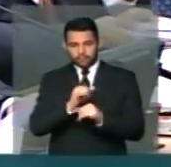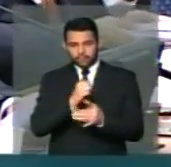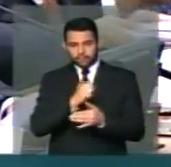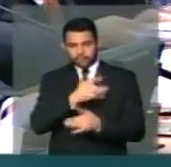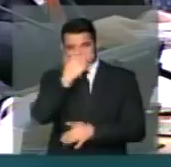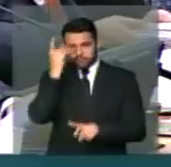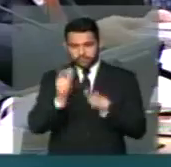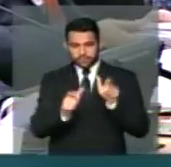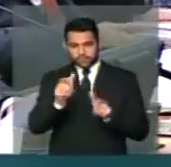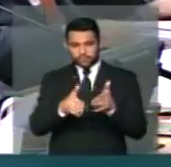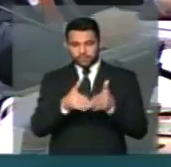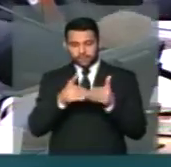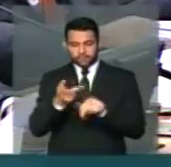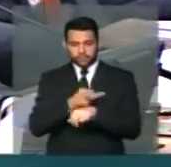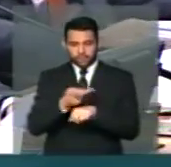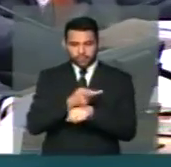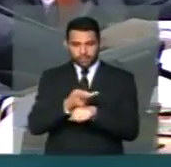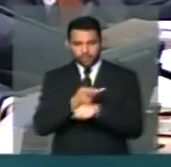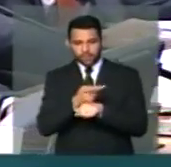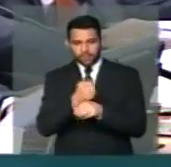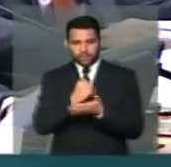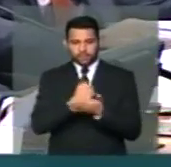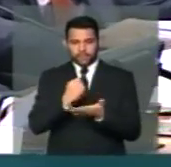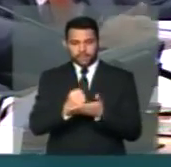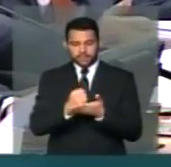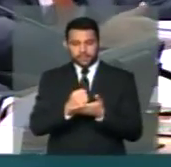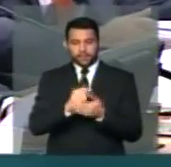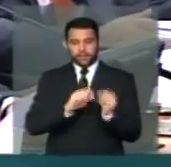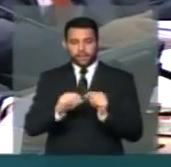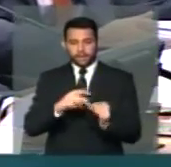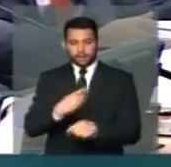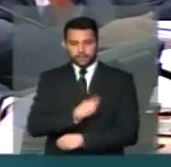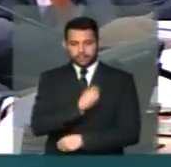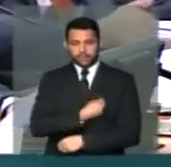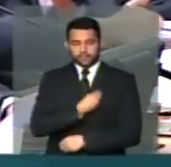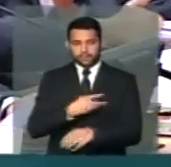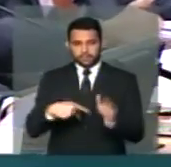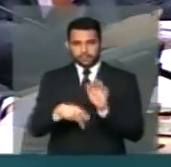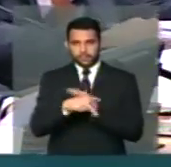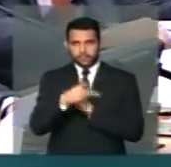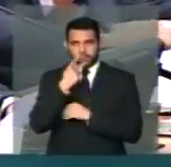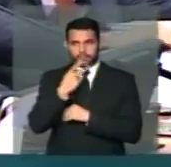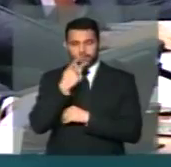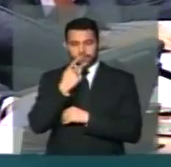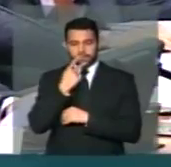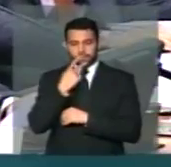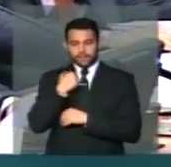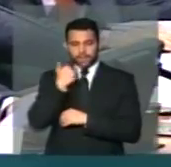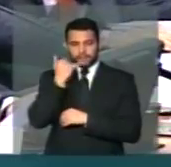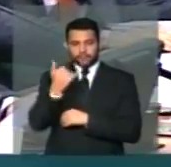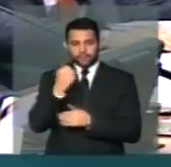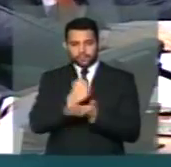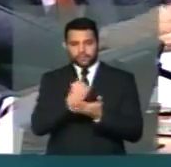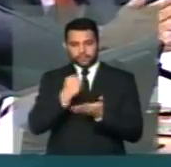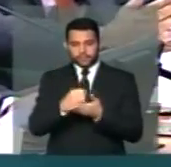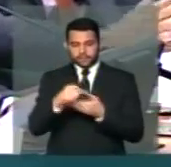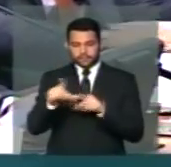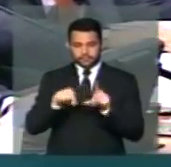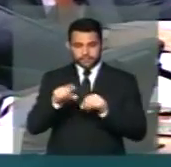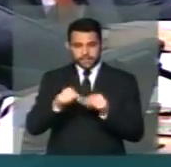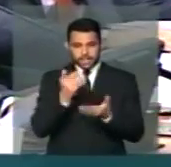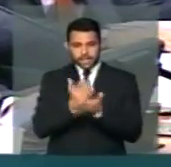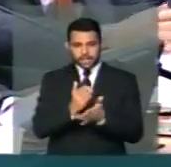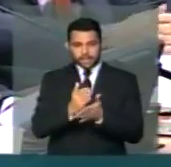de Pessoa, disse no pedido de busca e apreensão que consta, existe prova decorrente de indagação telemática e telefônica, prova documental e colhida e quebra de